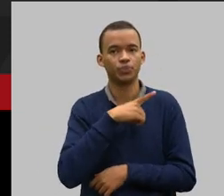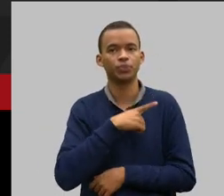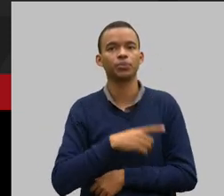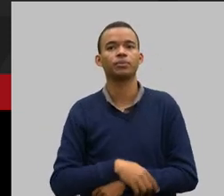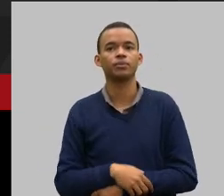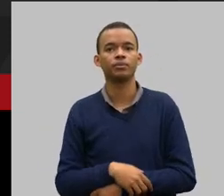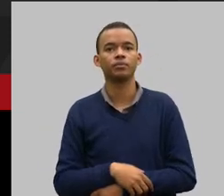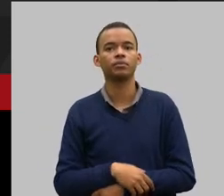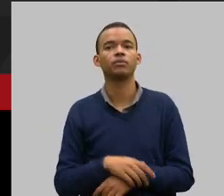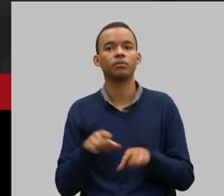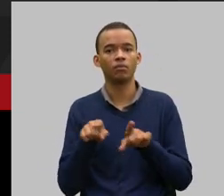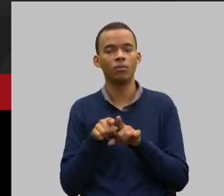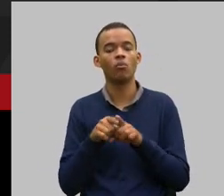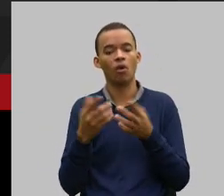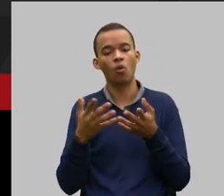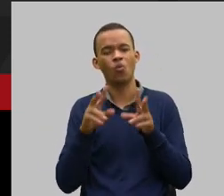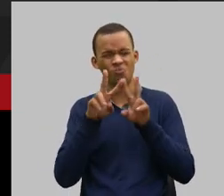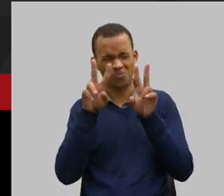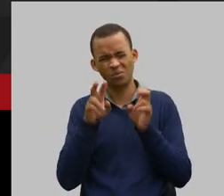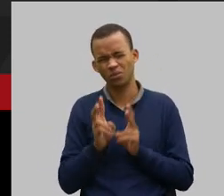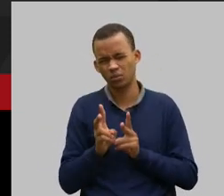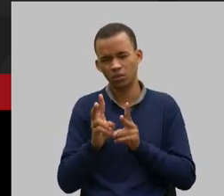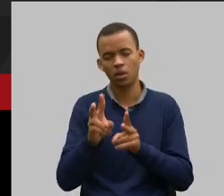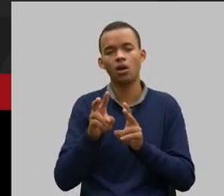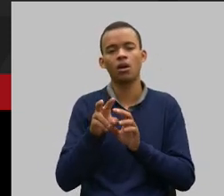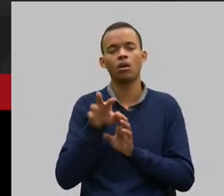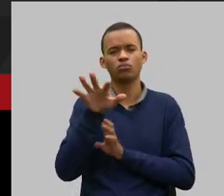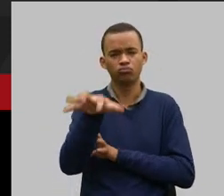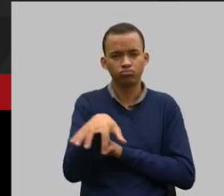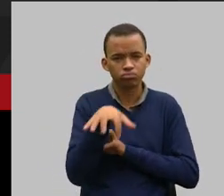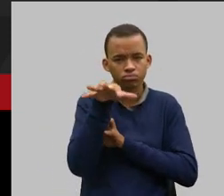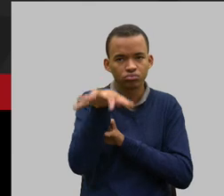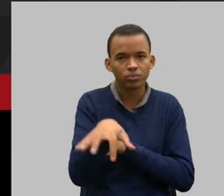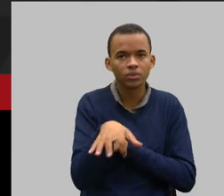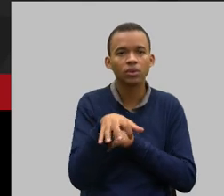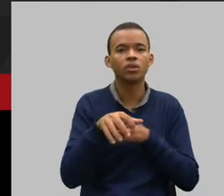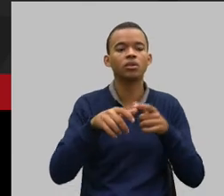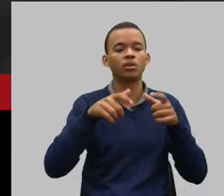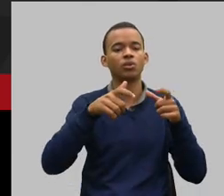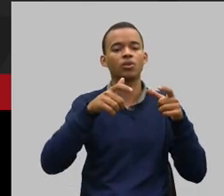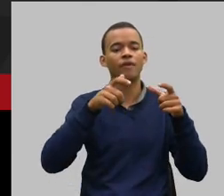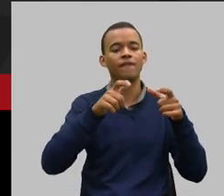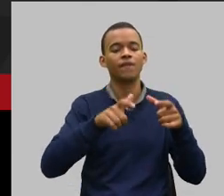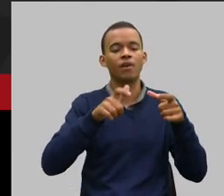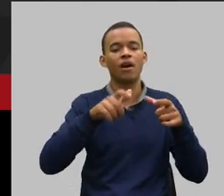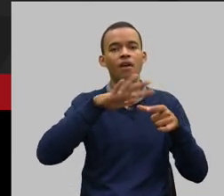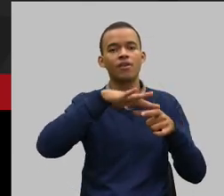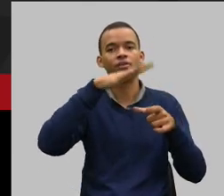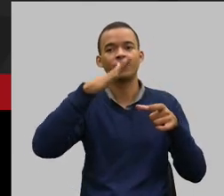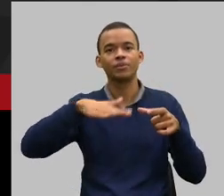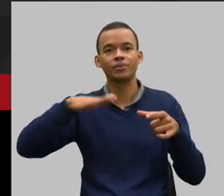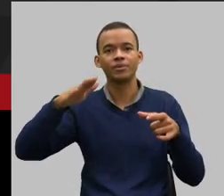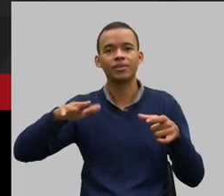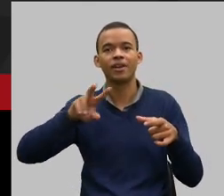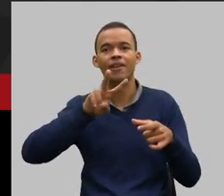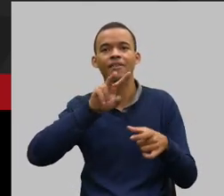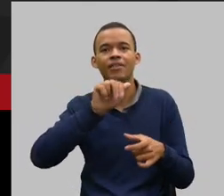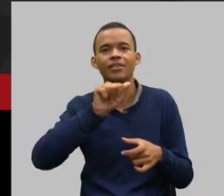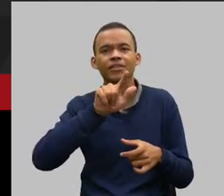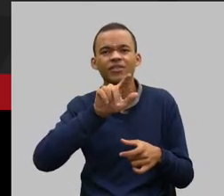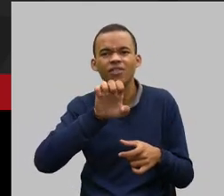mineração e do desenvolvimento o Vale do lítio é um pouco pequeno para enxergar